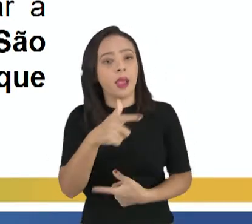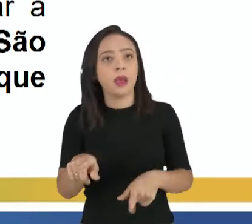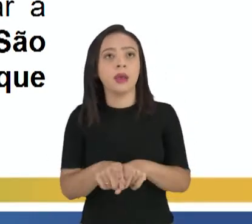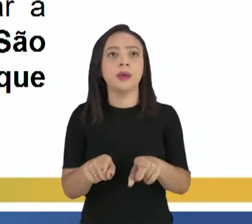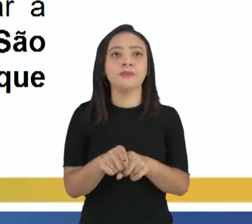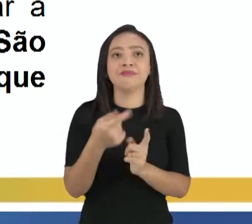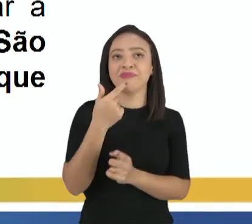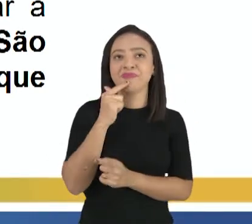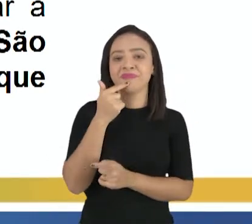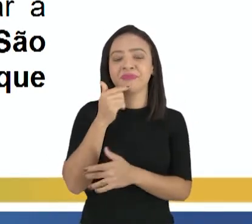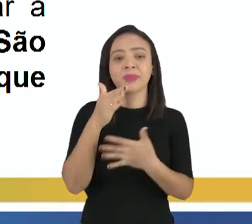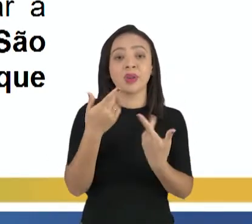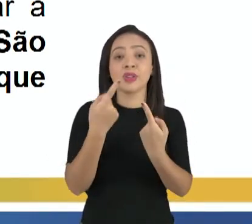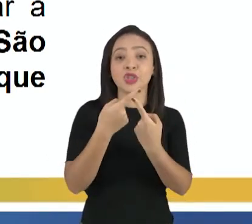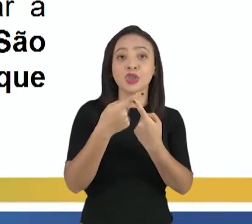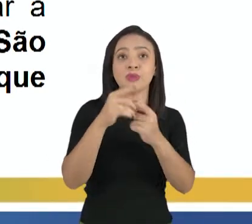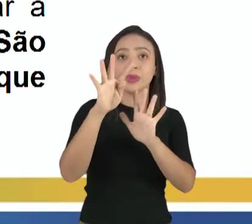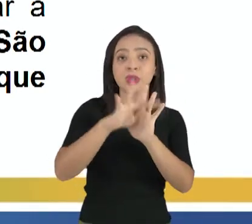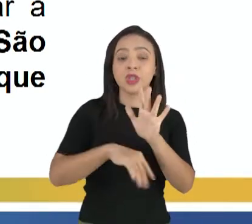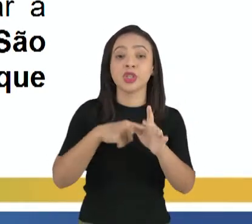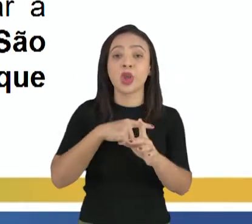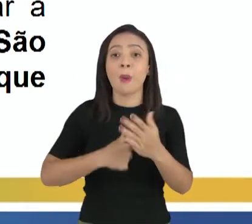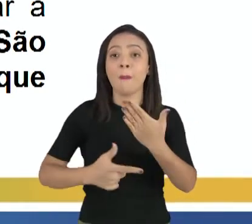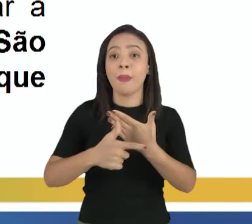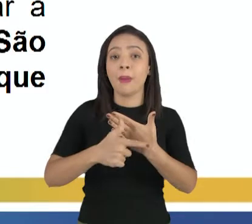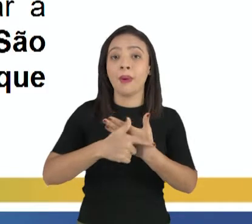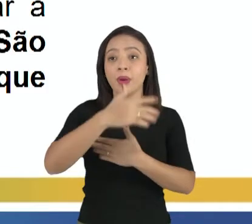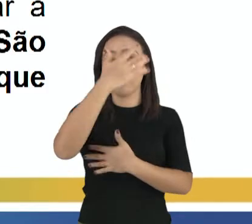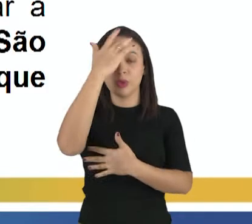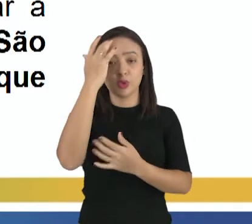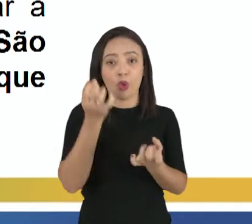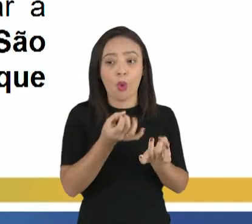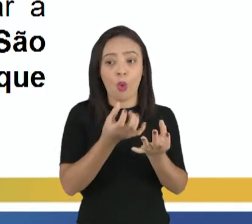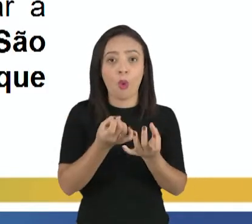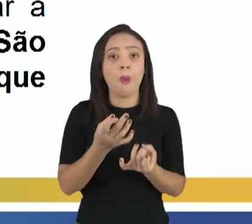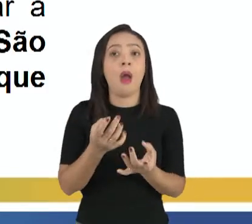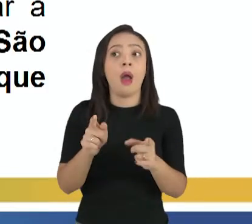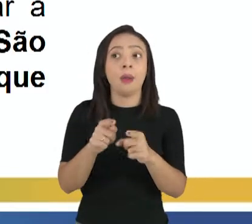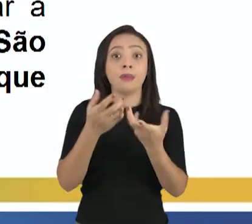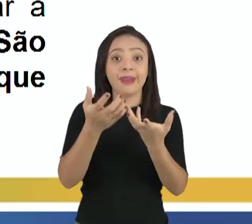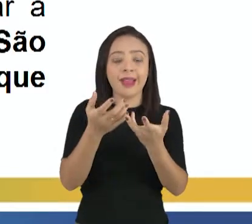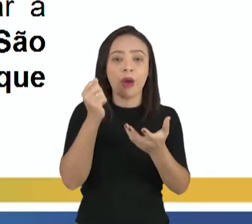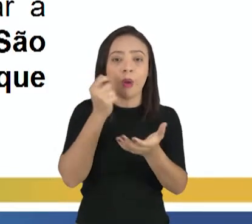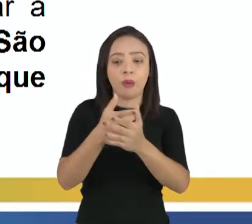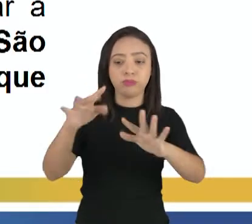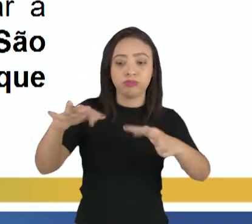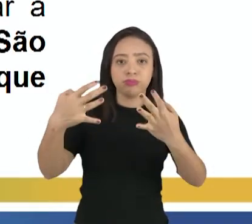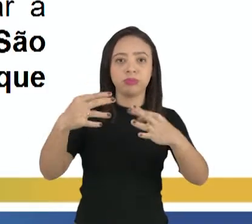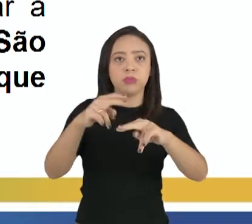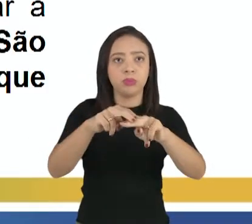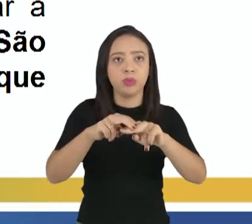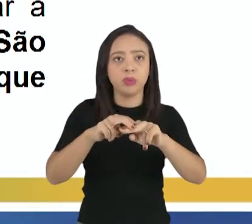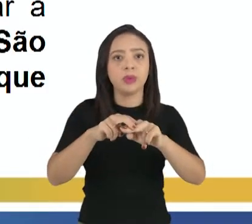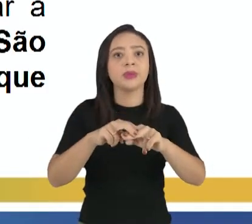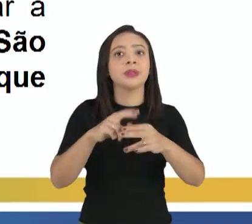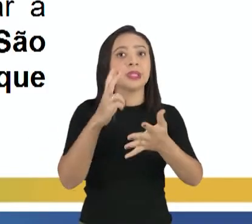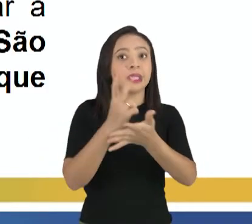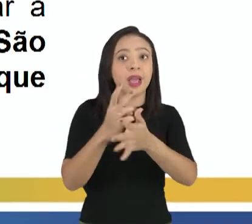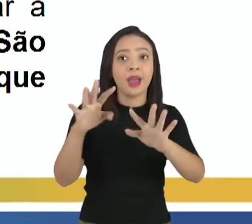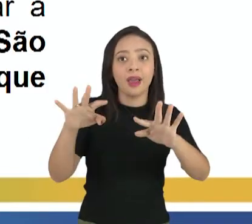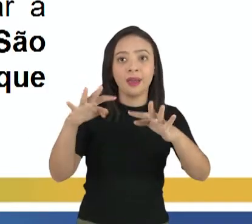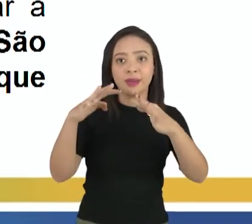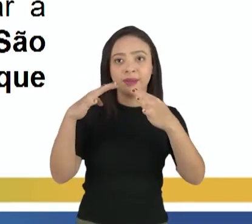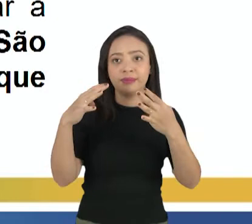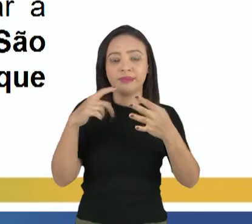que esse tipo de texto tem como intuito chamar a atenção do consumidor e, portanto, são o quê? Atrativos.